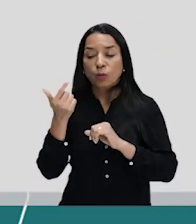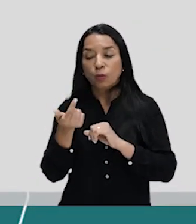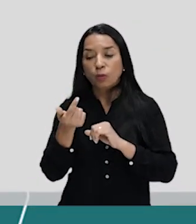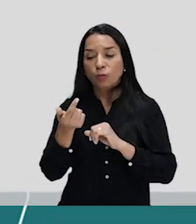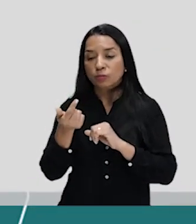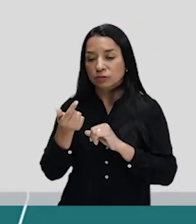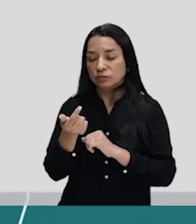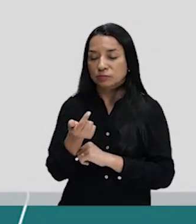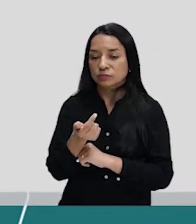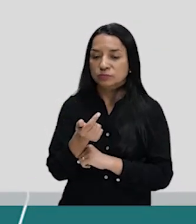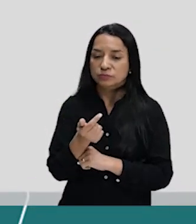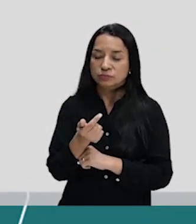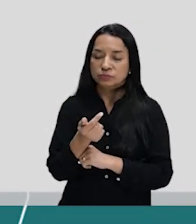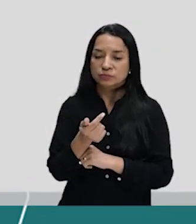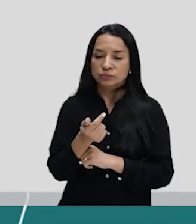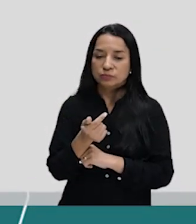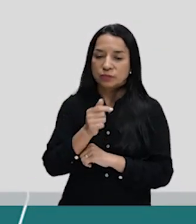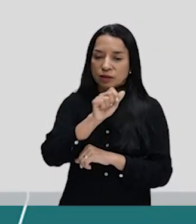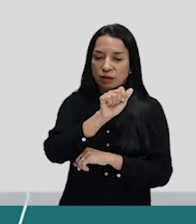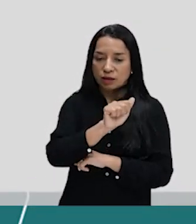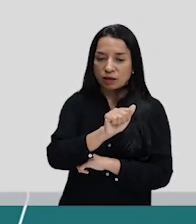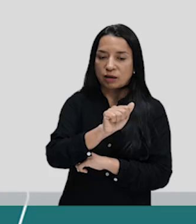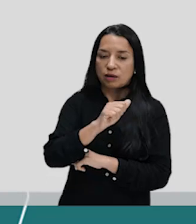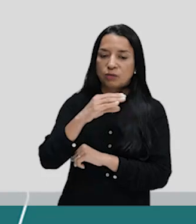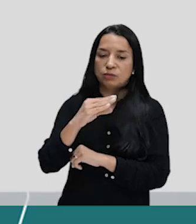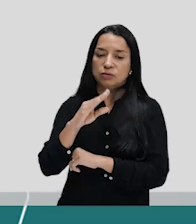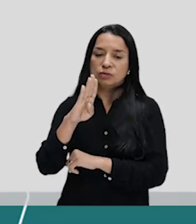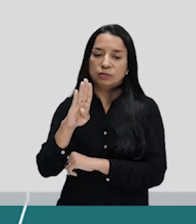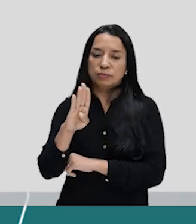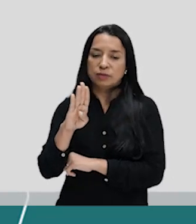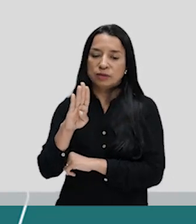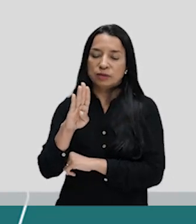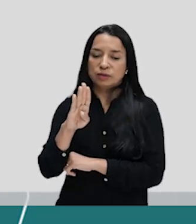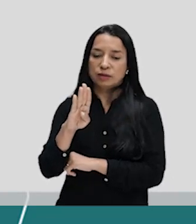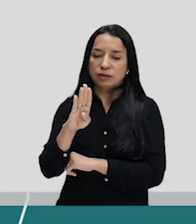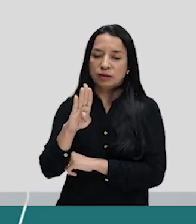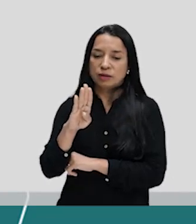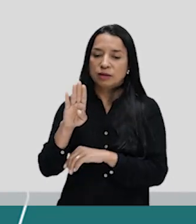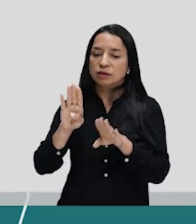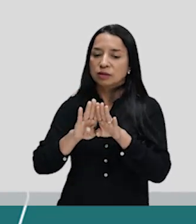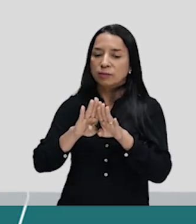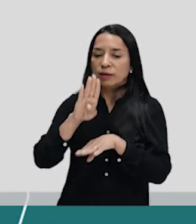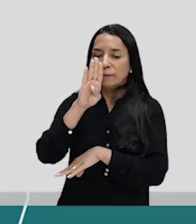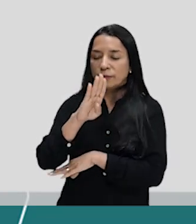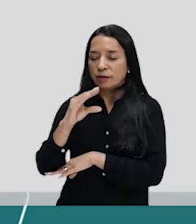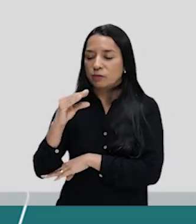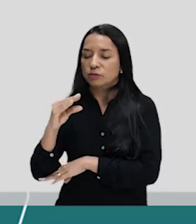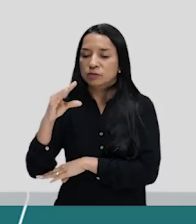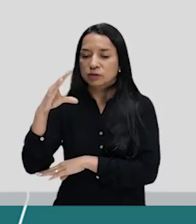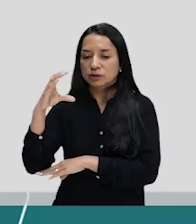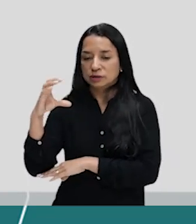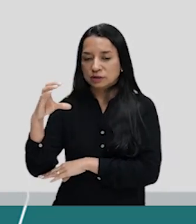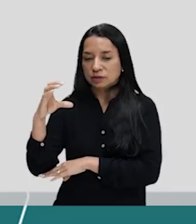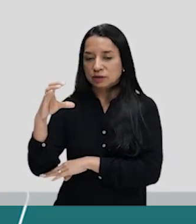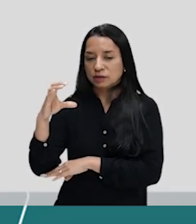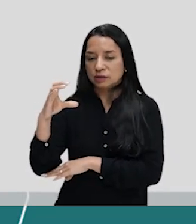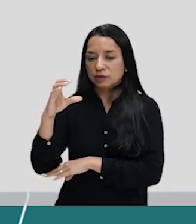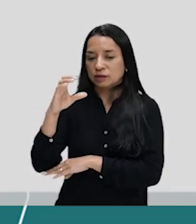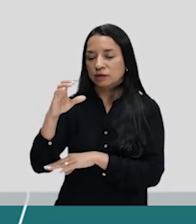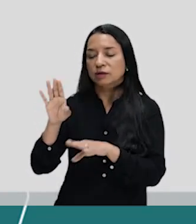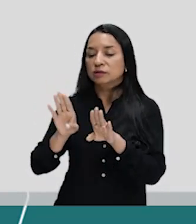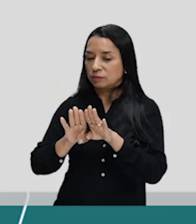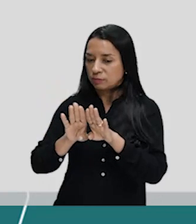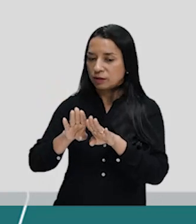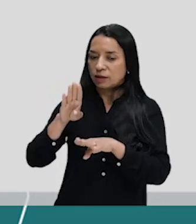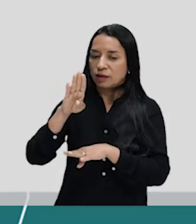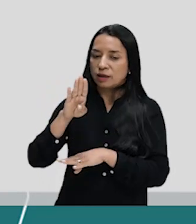propriedade, aonde ela diz que se A está contido em B e B está contido em C, automaticamente A estará